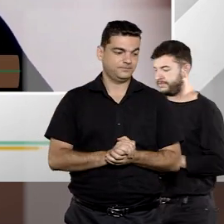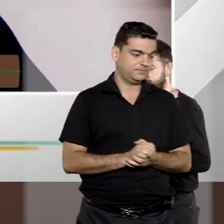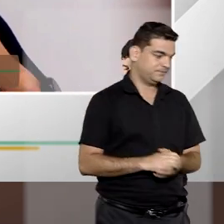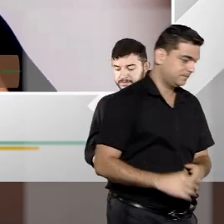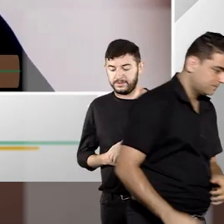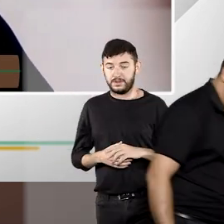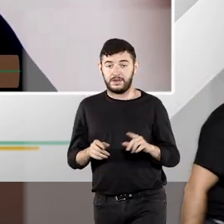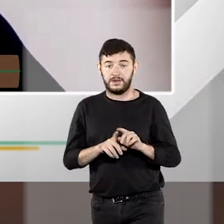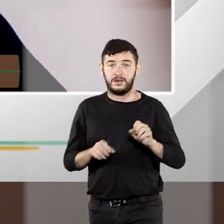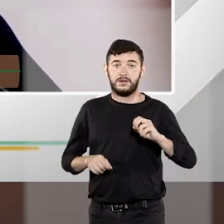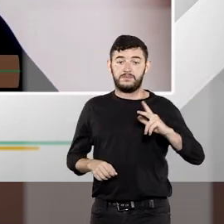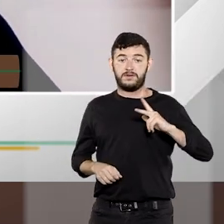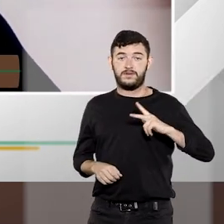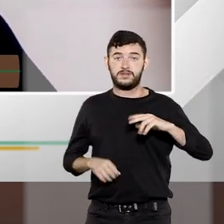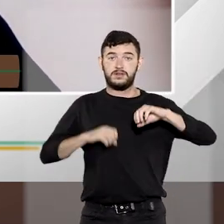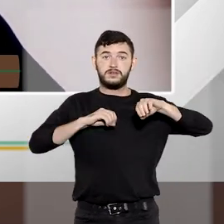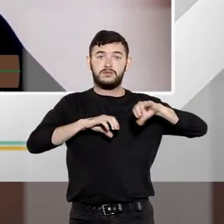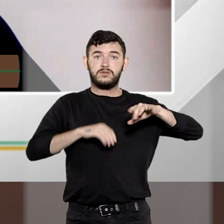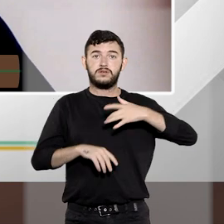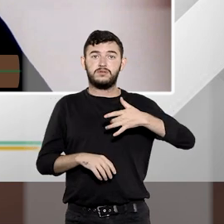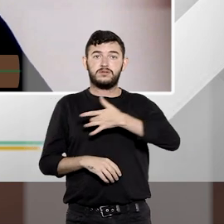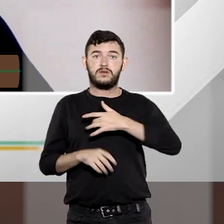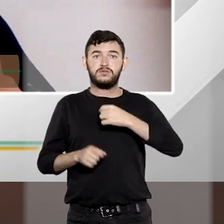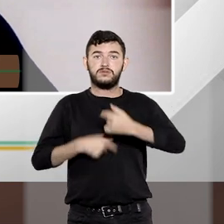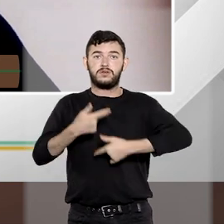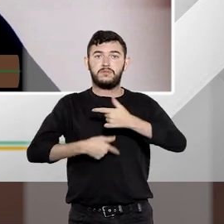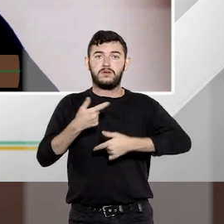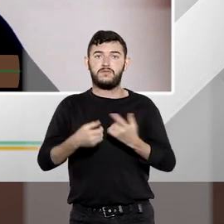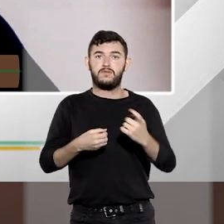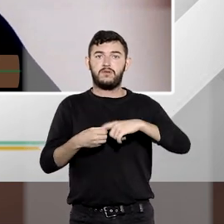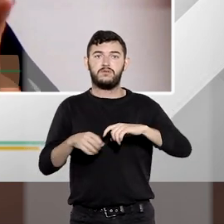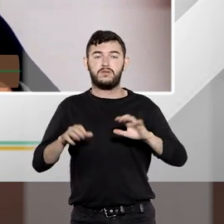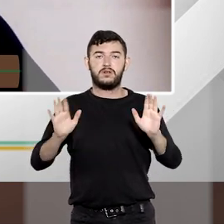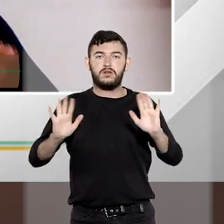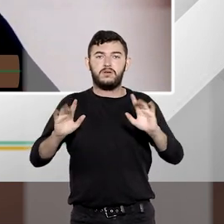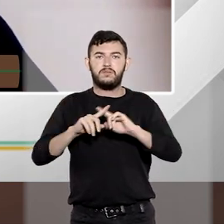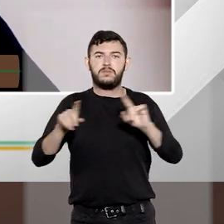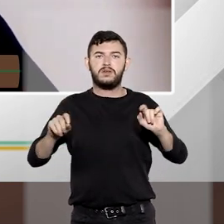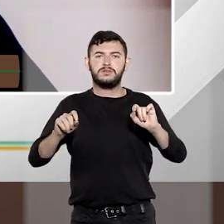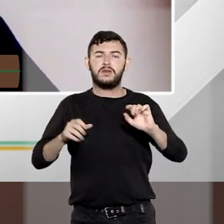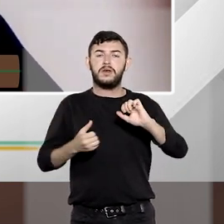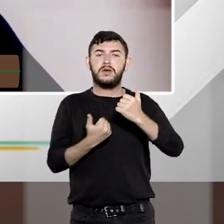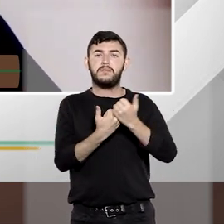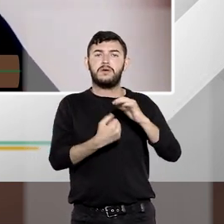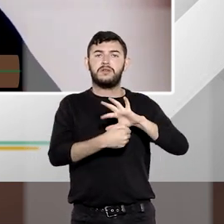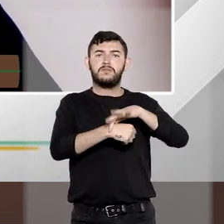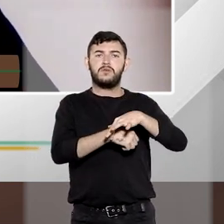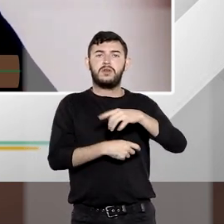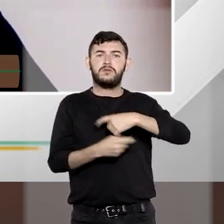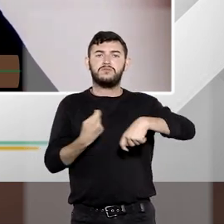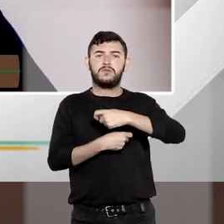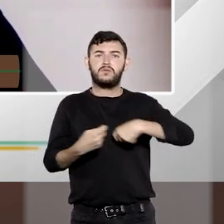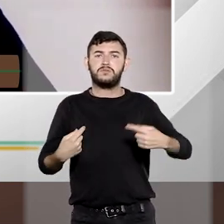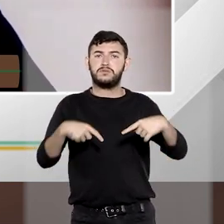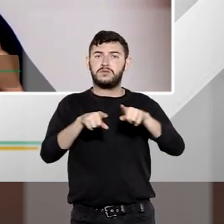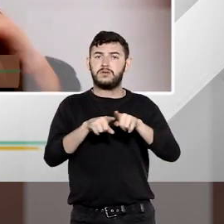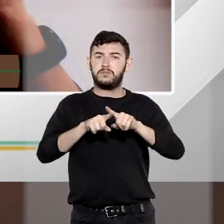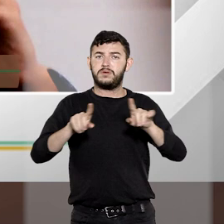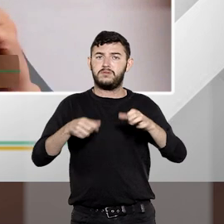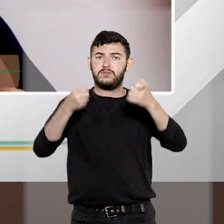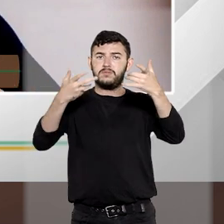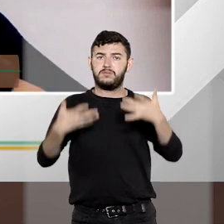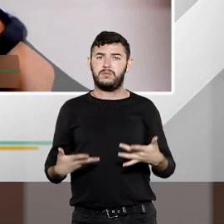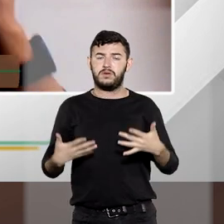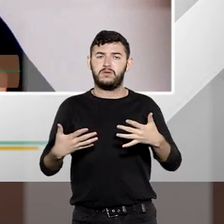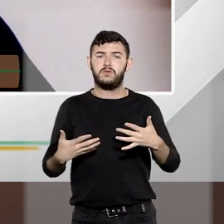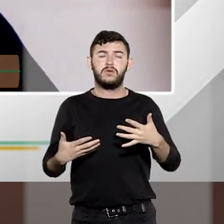à educação, à saúde, ao trabalho, ao voto, não. É apenas de natureza patrimonial e negocial. Ou seja,